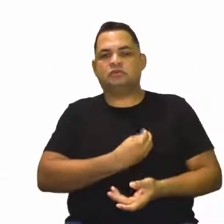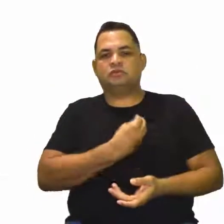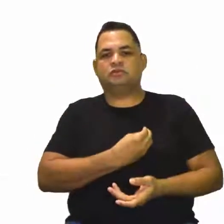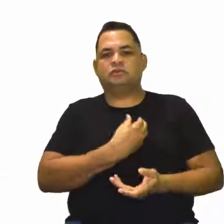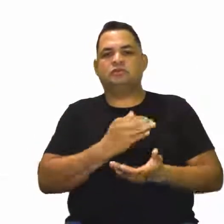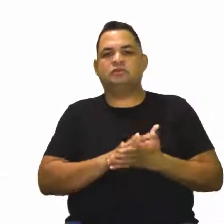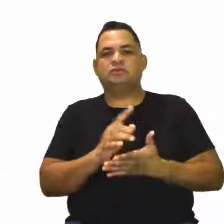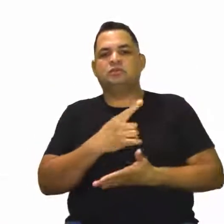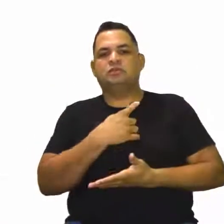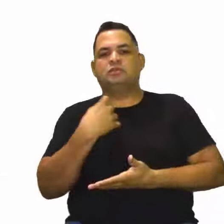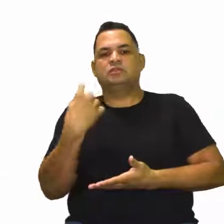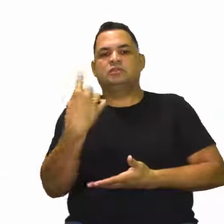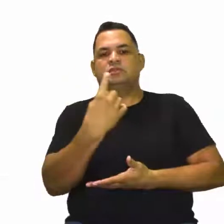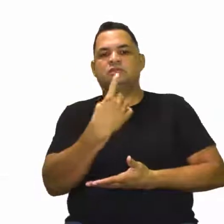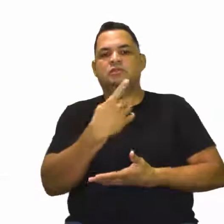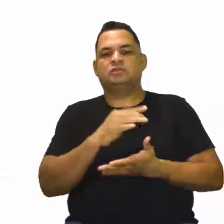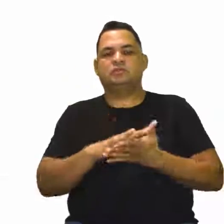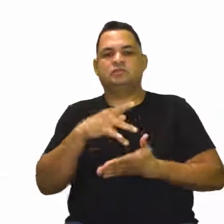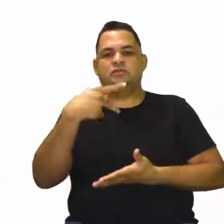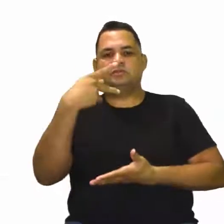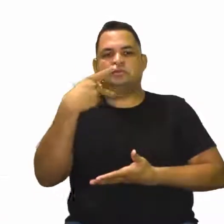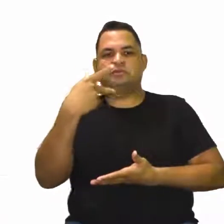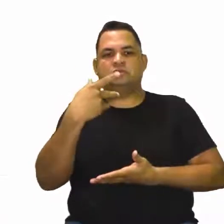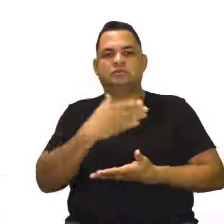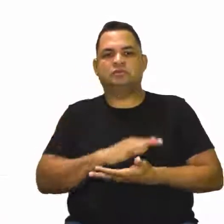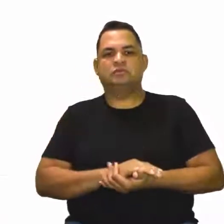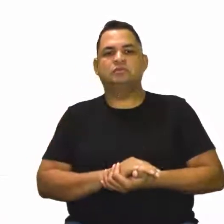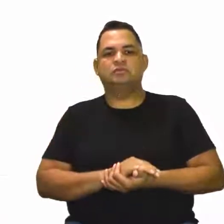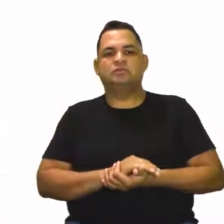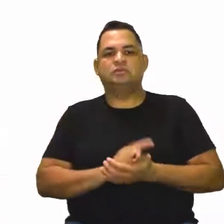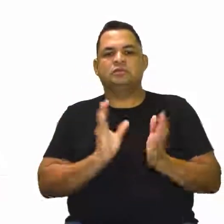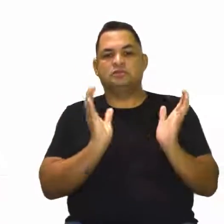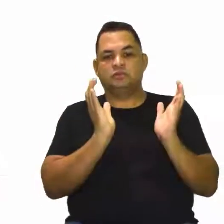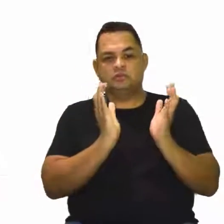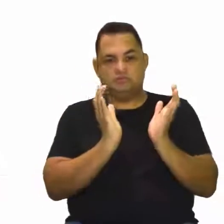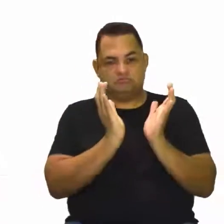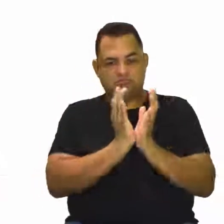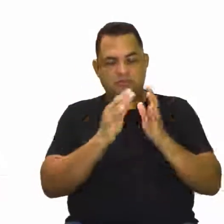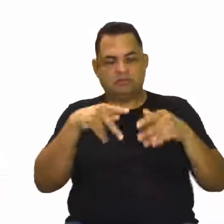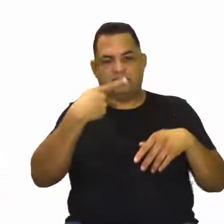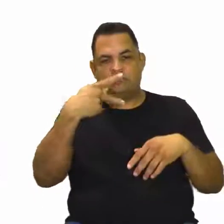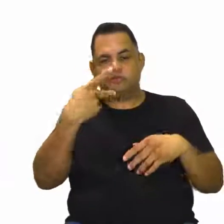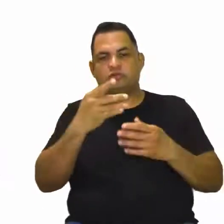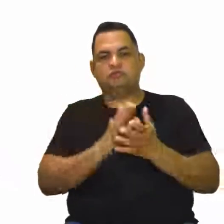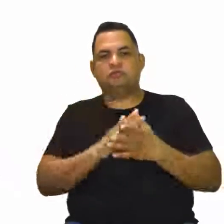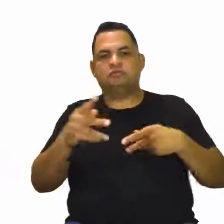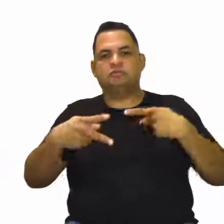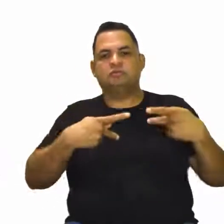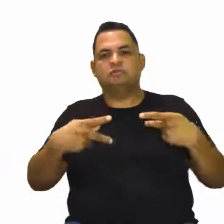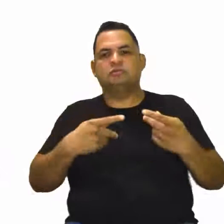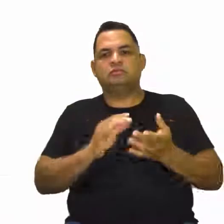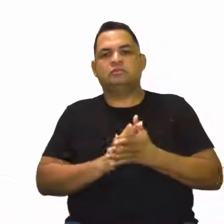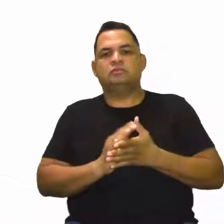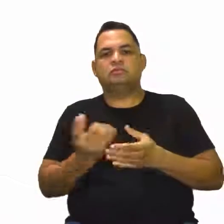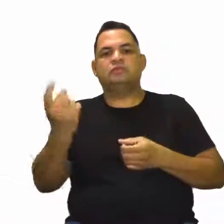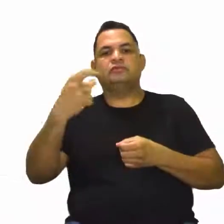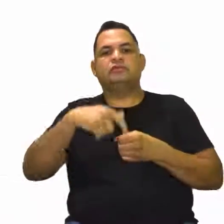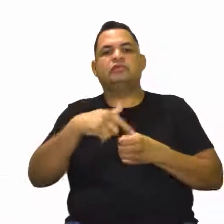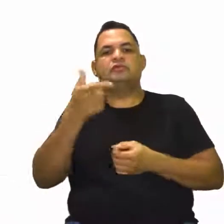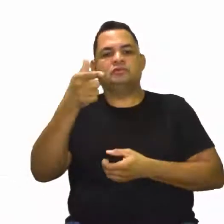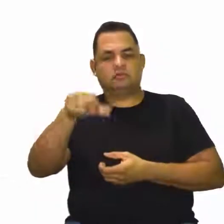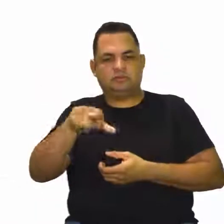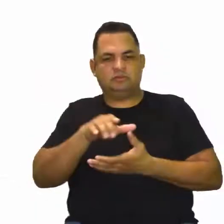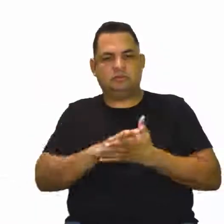gente mencionou lá no início, né, desse módulo, a gente falou sobre o projeto de vida, essa associação, e agora a gente volta um pouquinho de